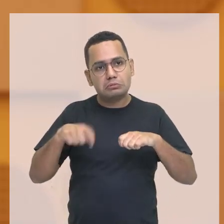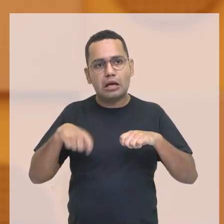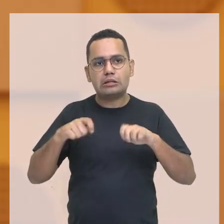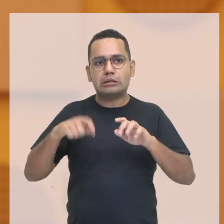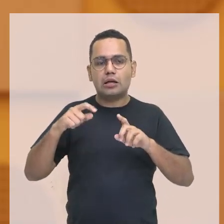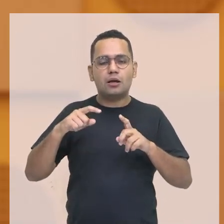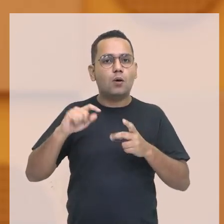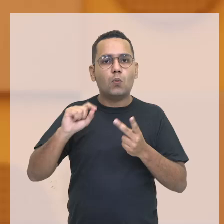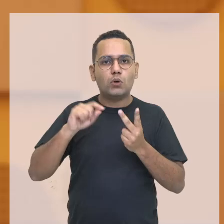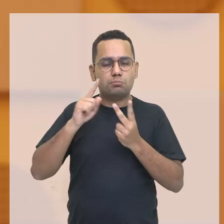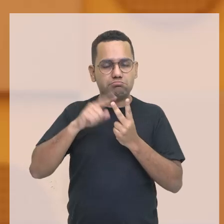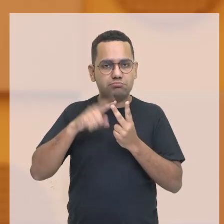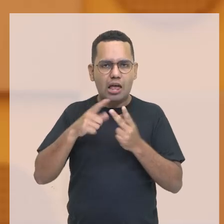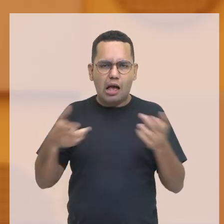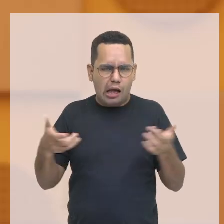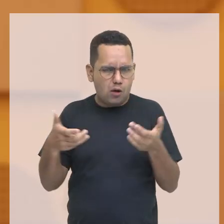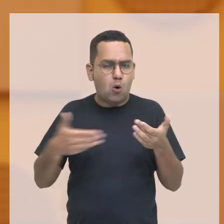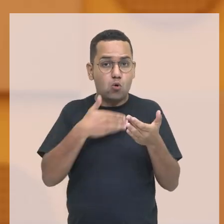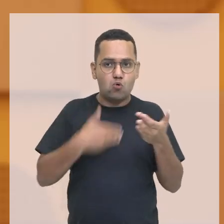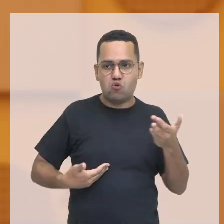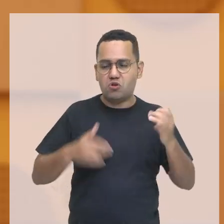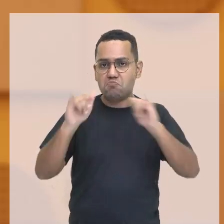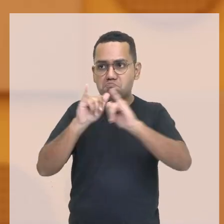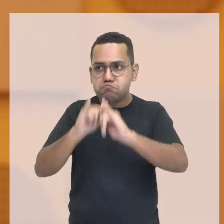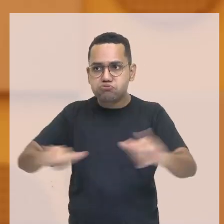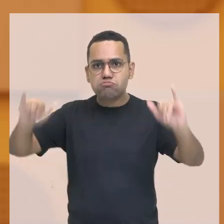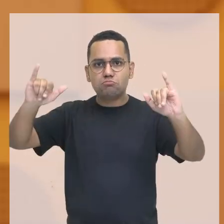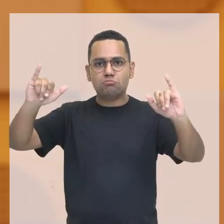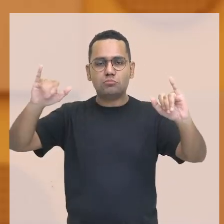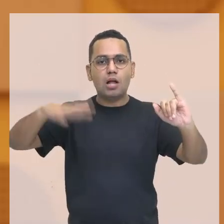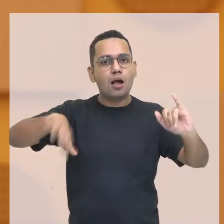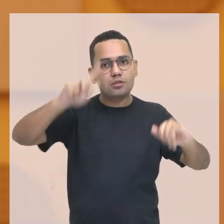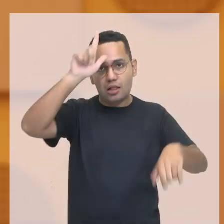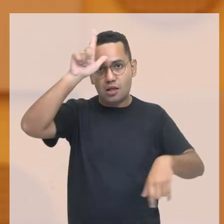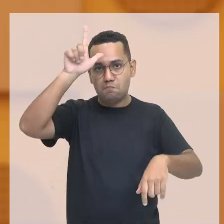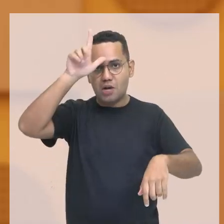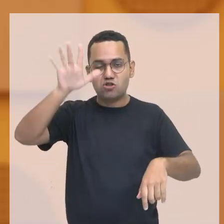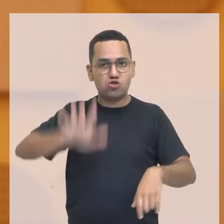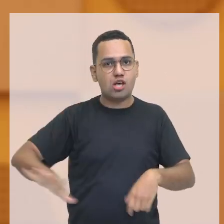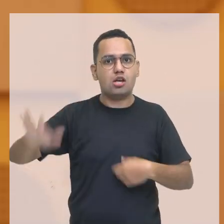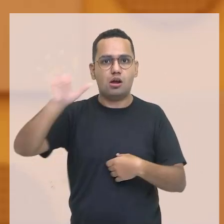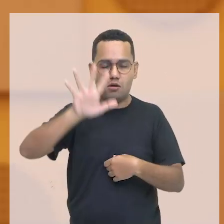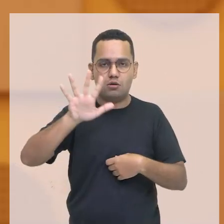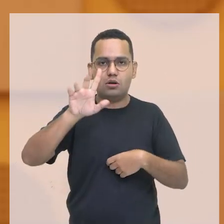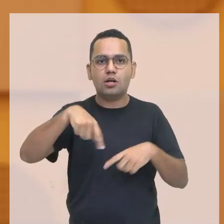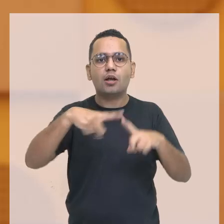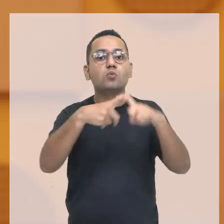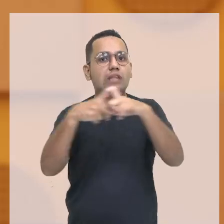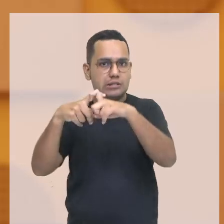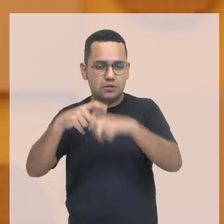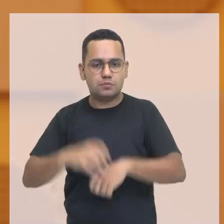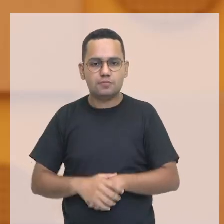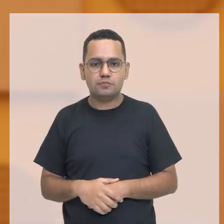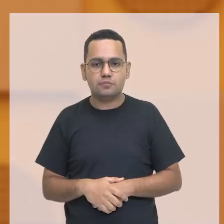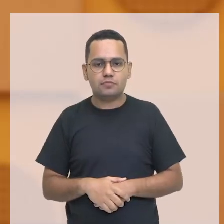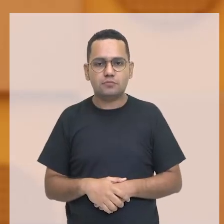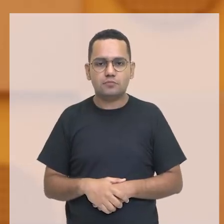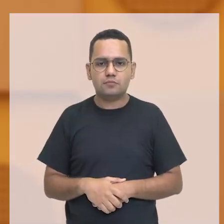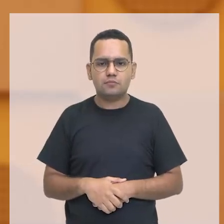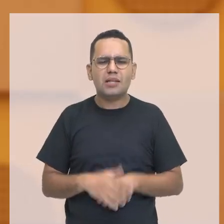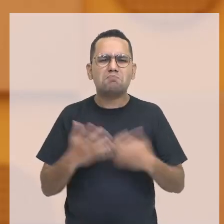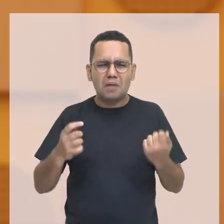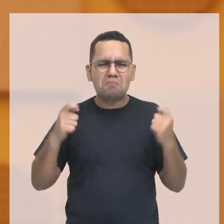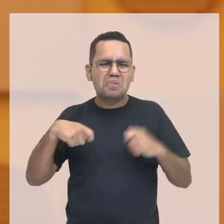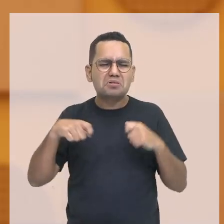essa propaganda ela era utilizada de uma forma assim, bem, vamos dizer assim, didática, para que todos